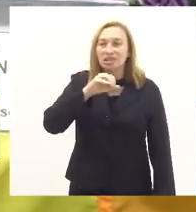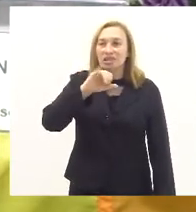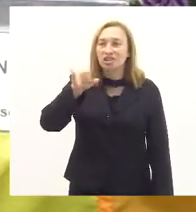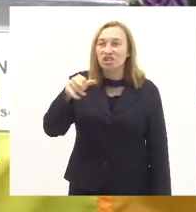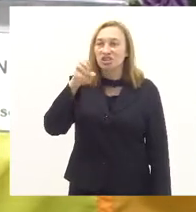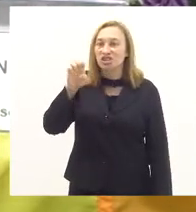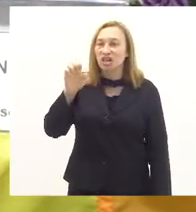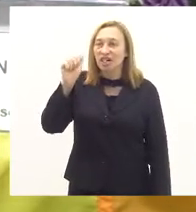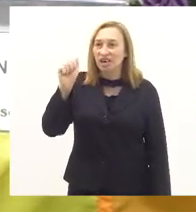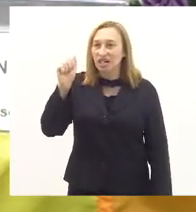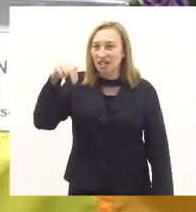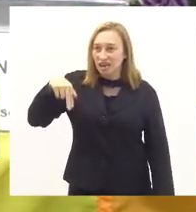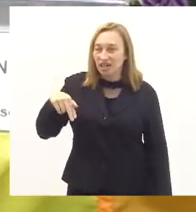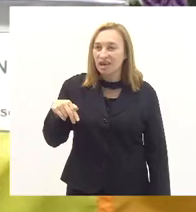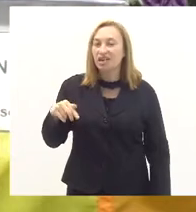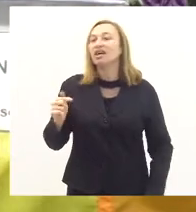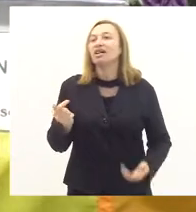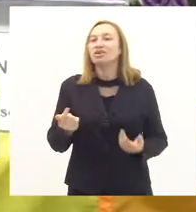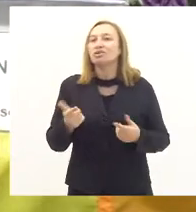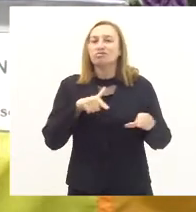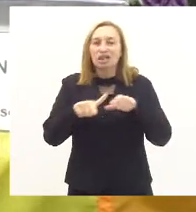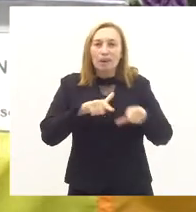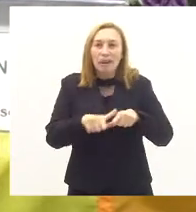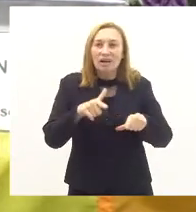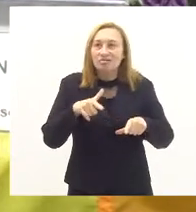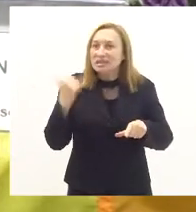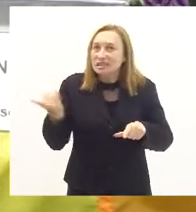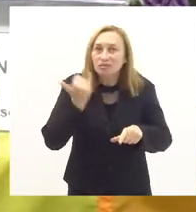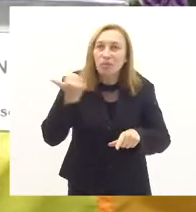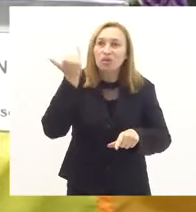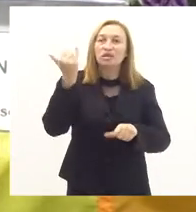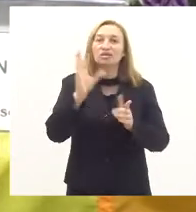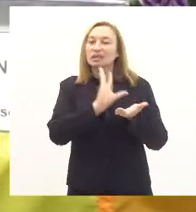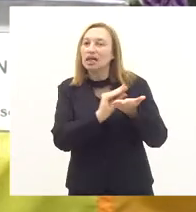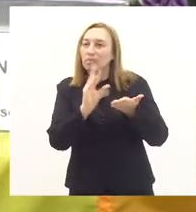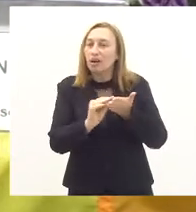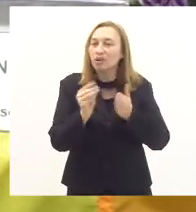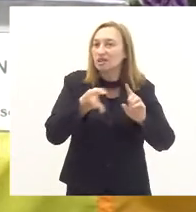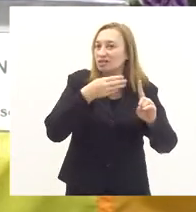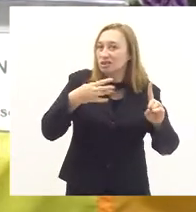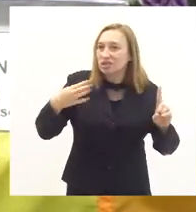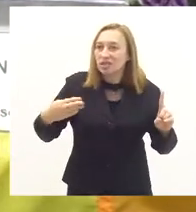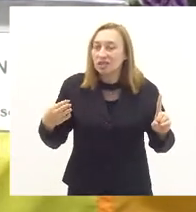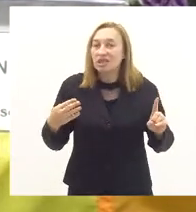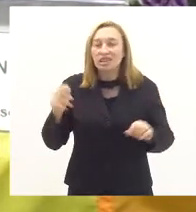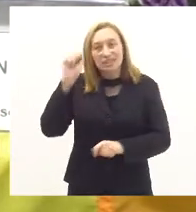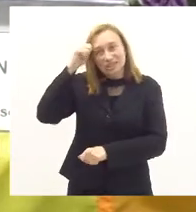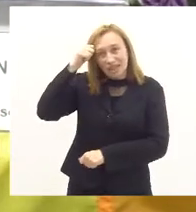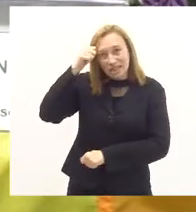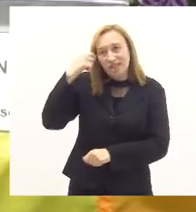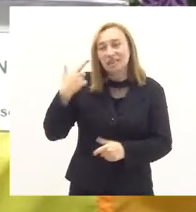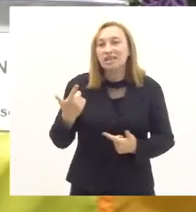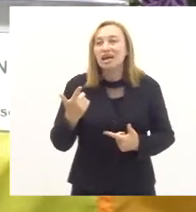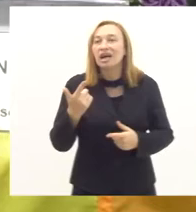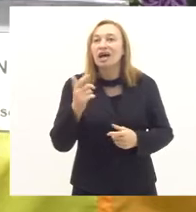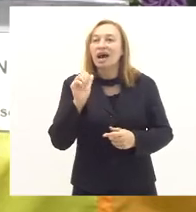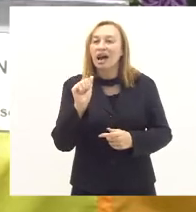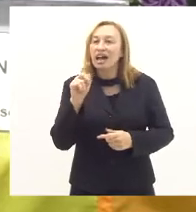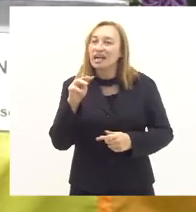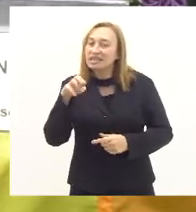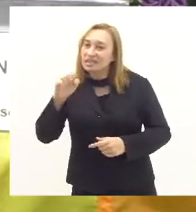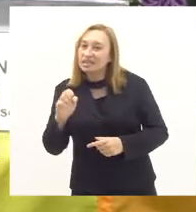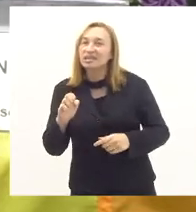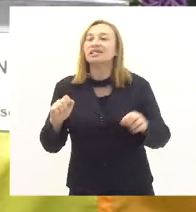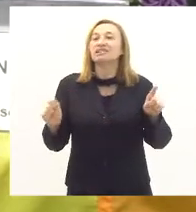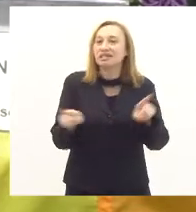Willis. Teve um trabalho importantíssimo pautando a questão LGBT, a questão negra. Alessandra também